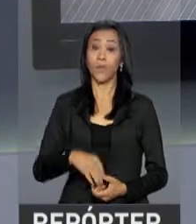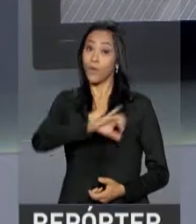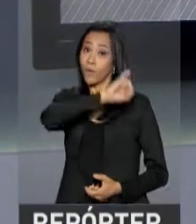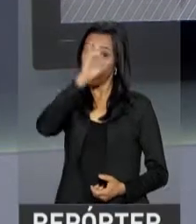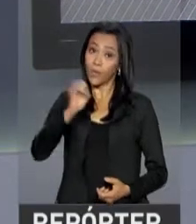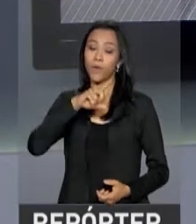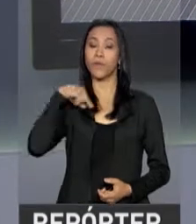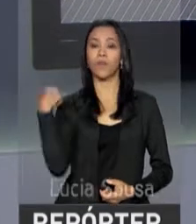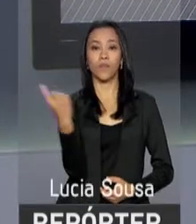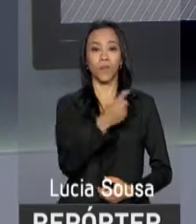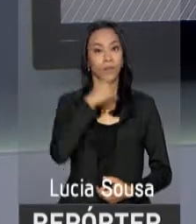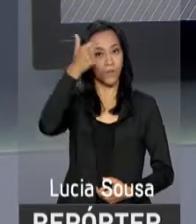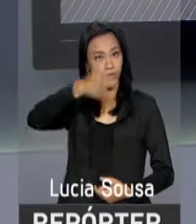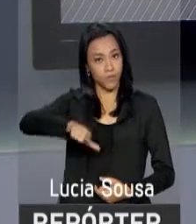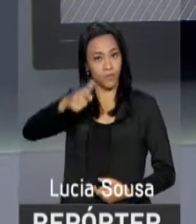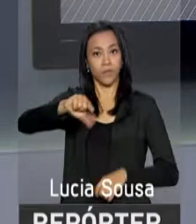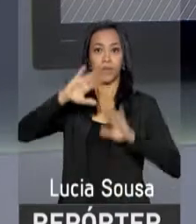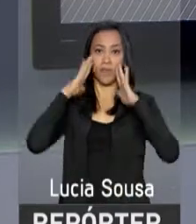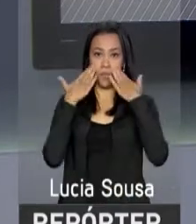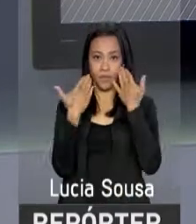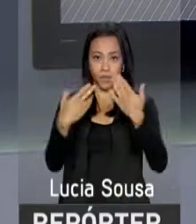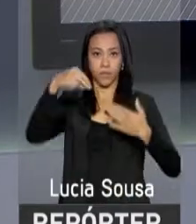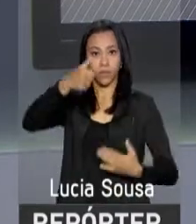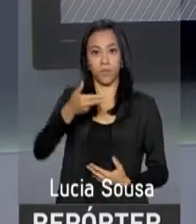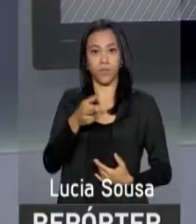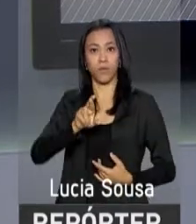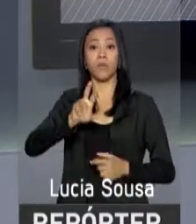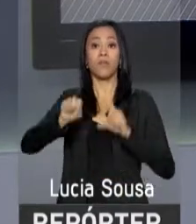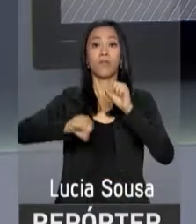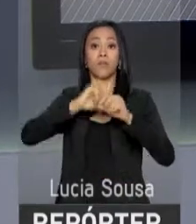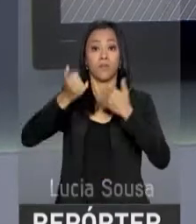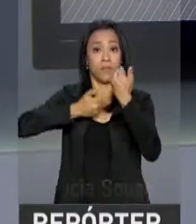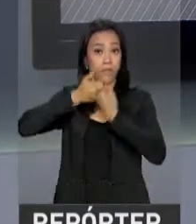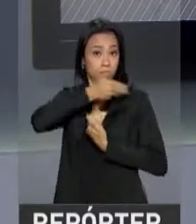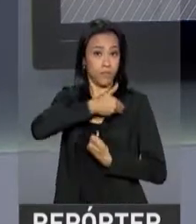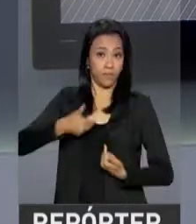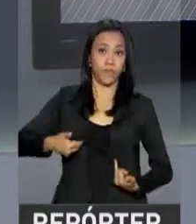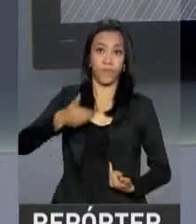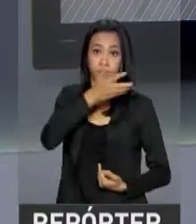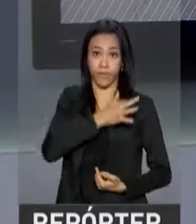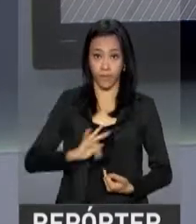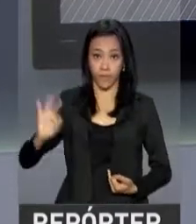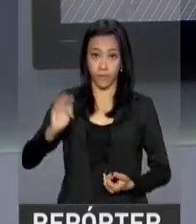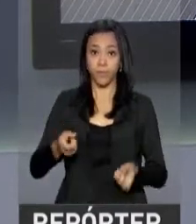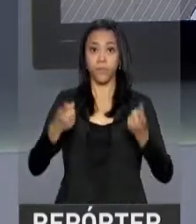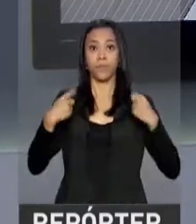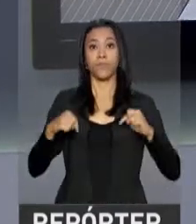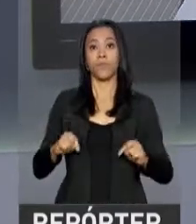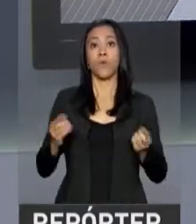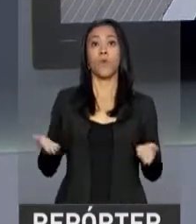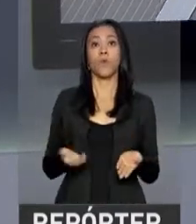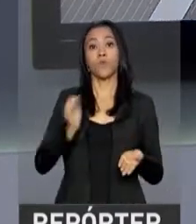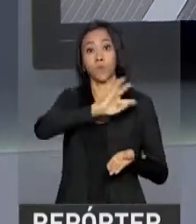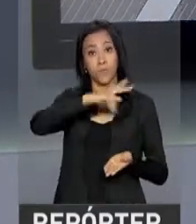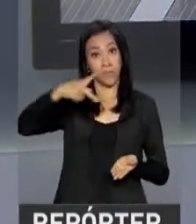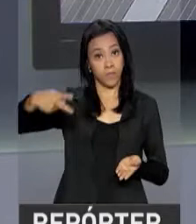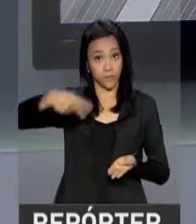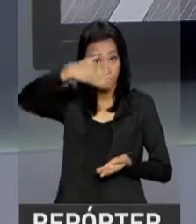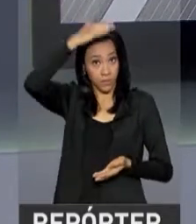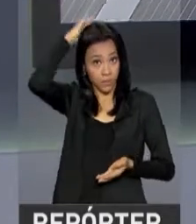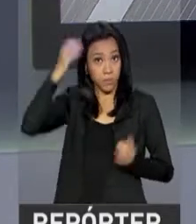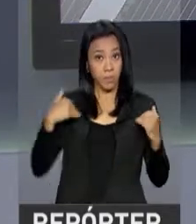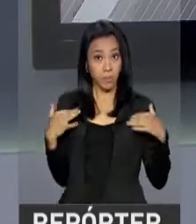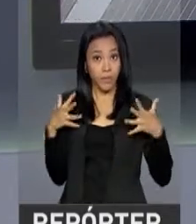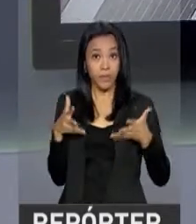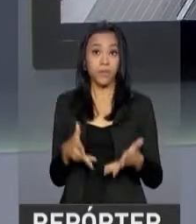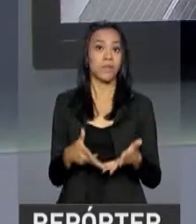Olá, voltamos agora com o repórter NBR e as notícias do governo federal. Hoje o presidente Michel Temer participa da cerimônia de